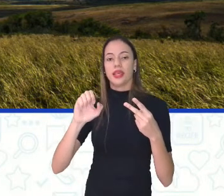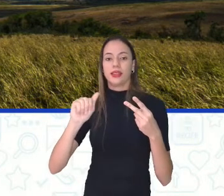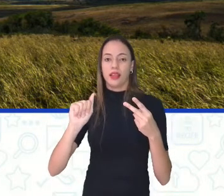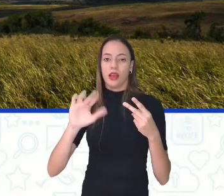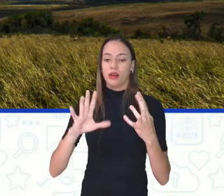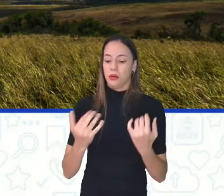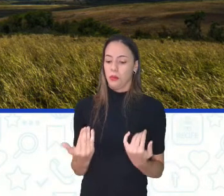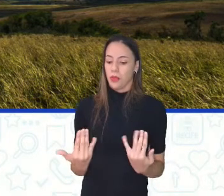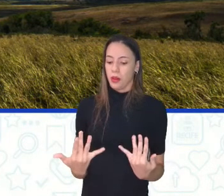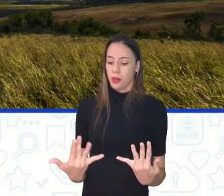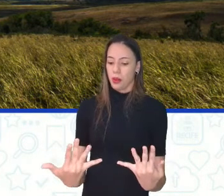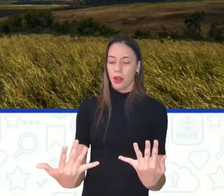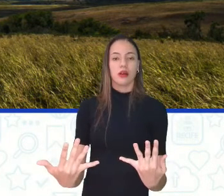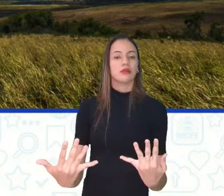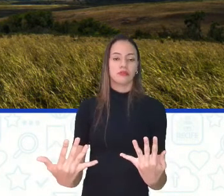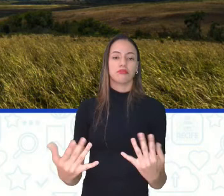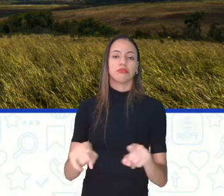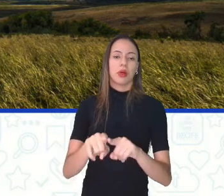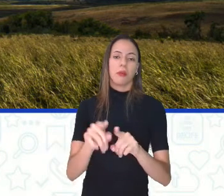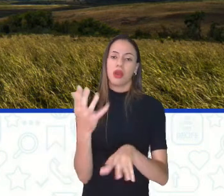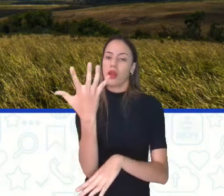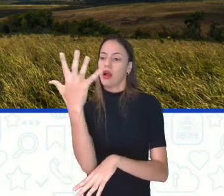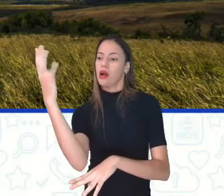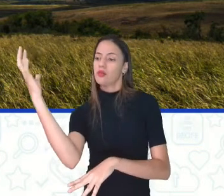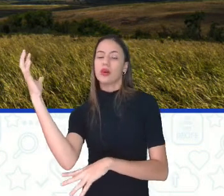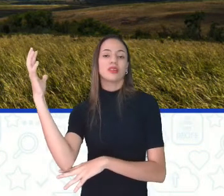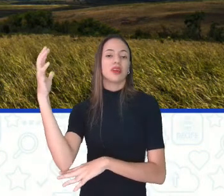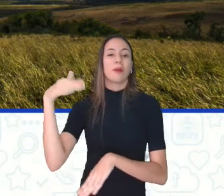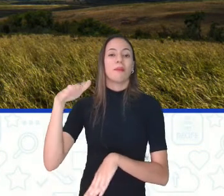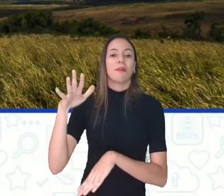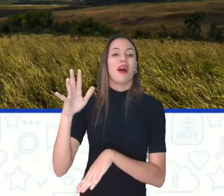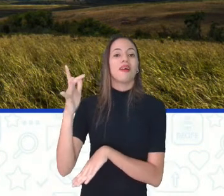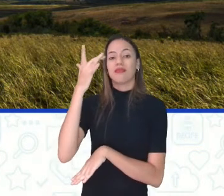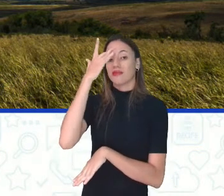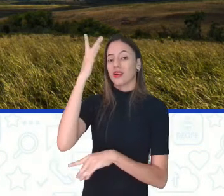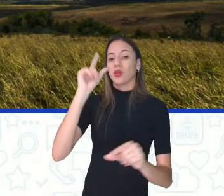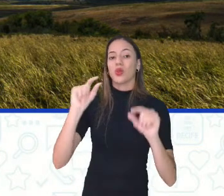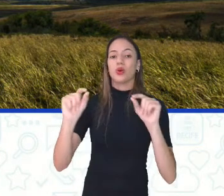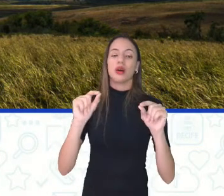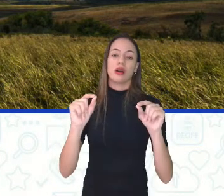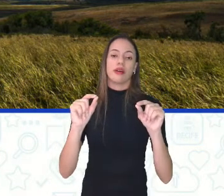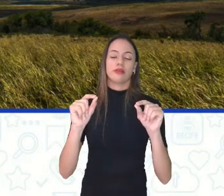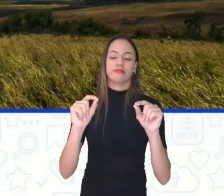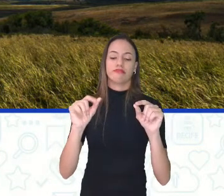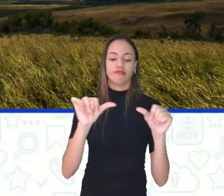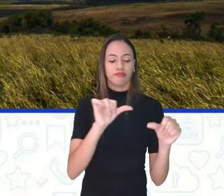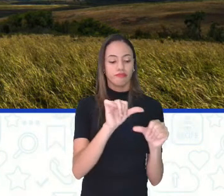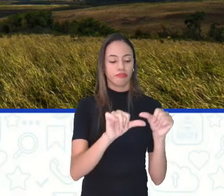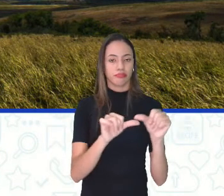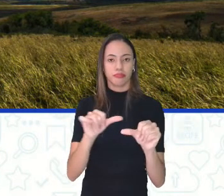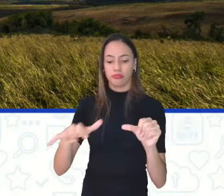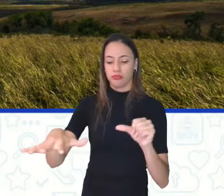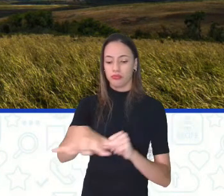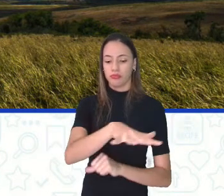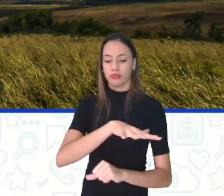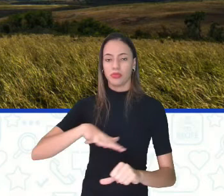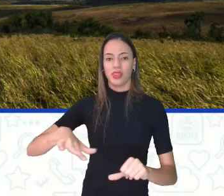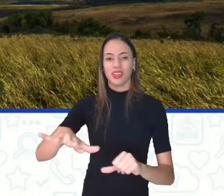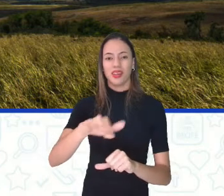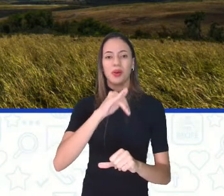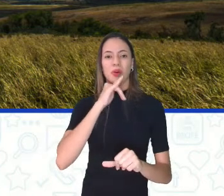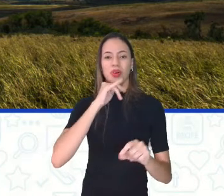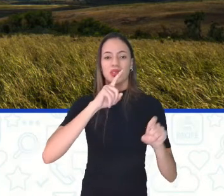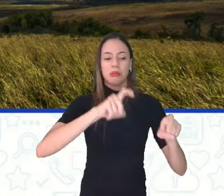árvore no meio aí, tá? Então, aí fica mais fácil ainda de se transformar isso em